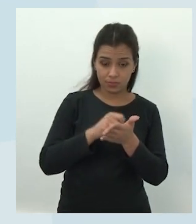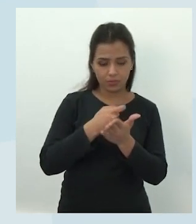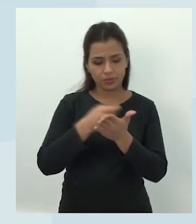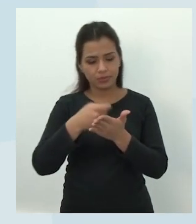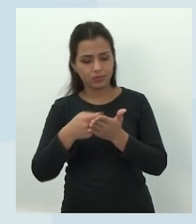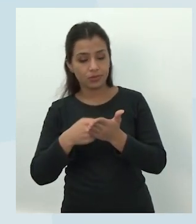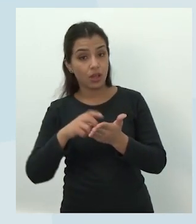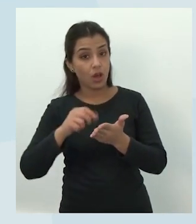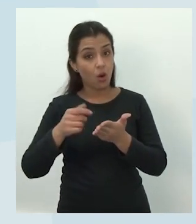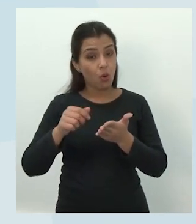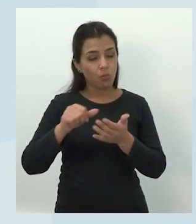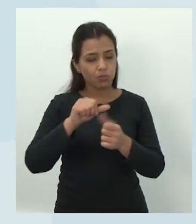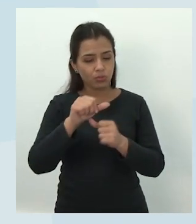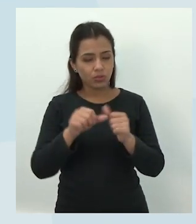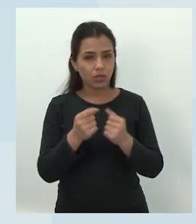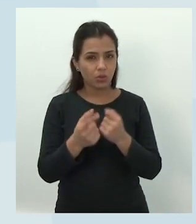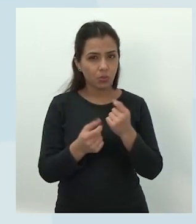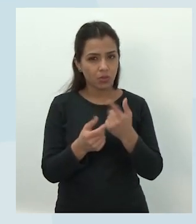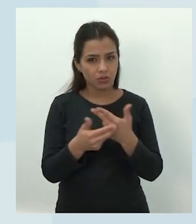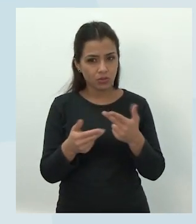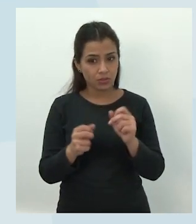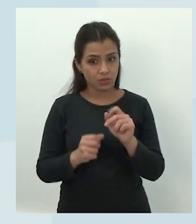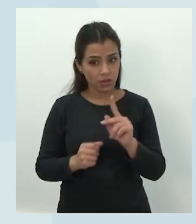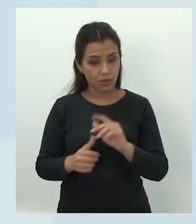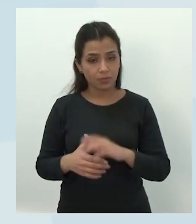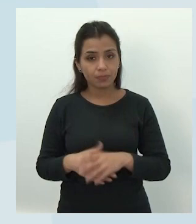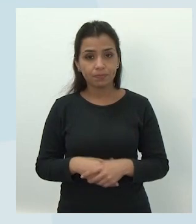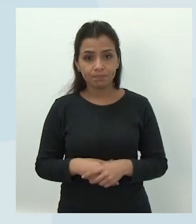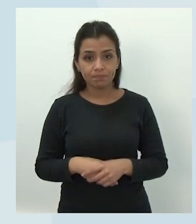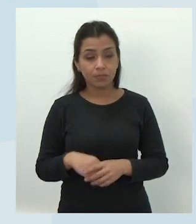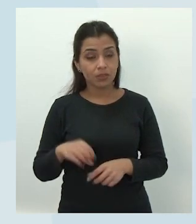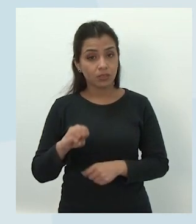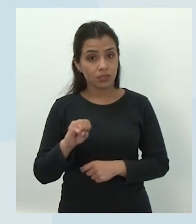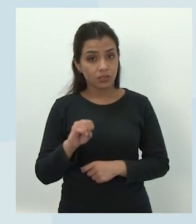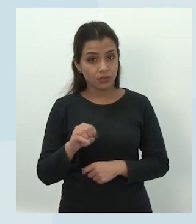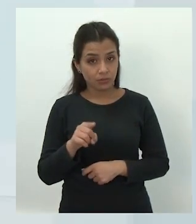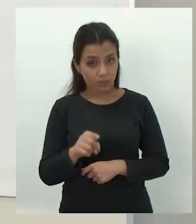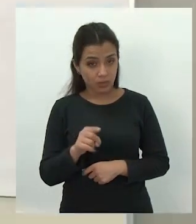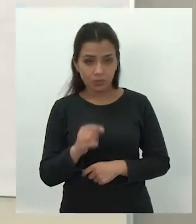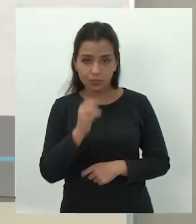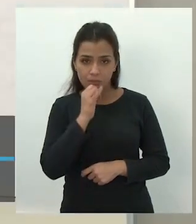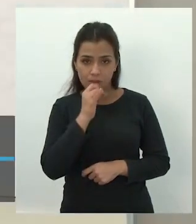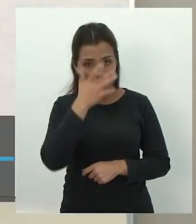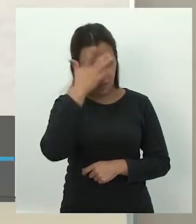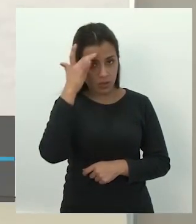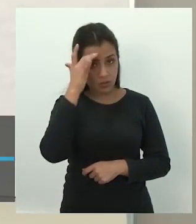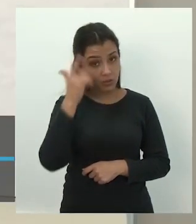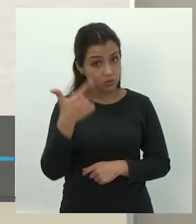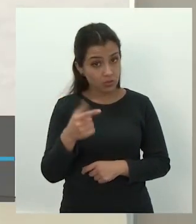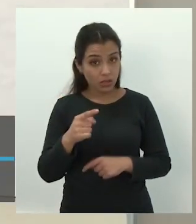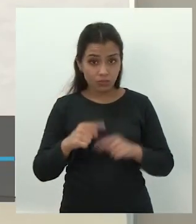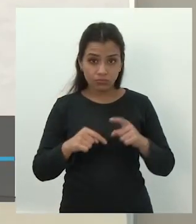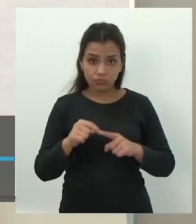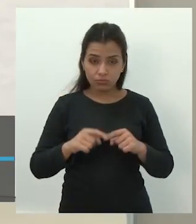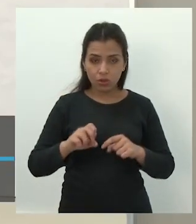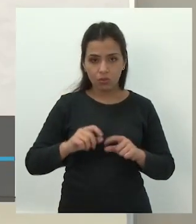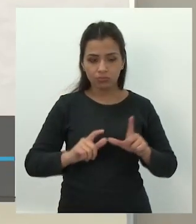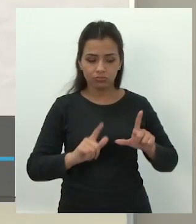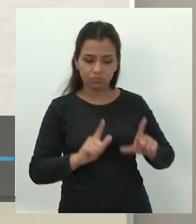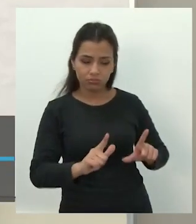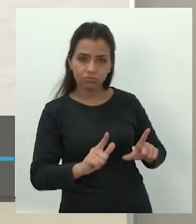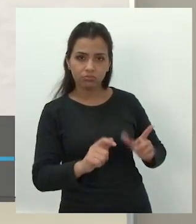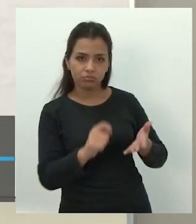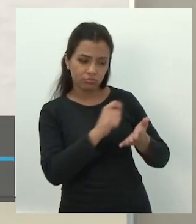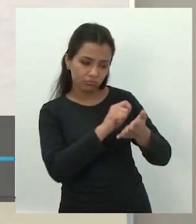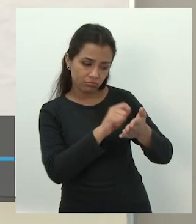com giz sobre a lousa, tá? Então, vocês vão, quem não, foi o que eu falei, quem não tiver a possibilidade de ter essa lousinha, o giz em